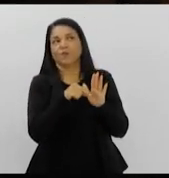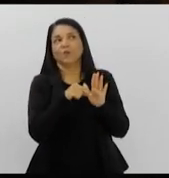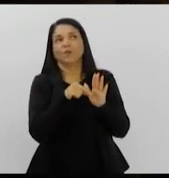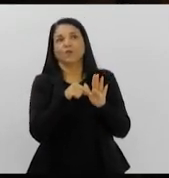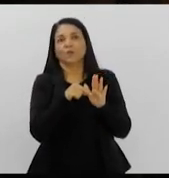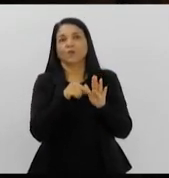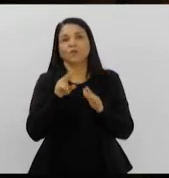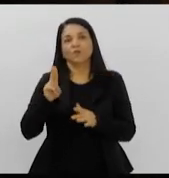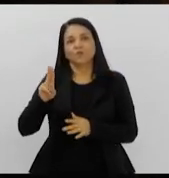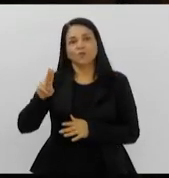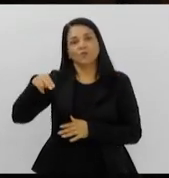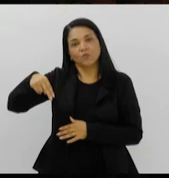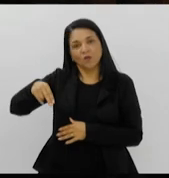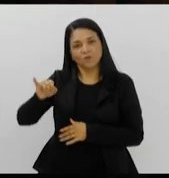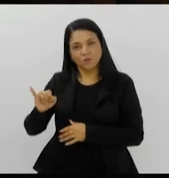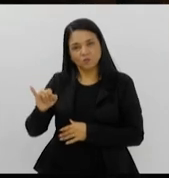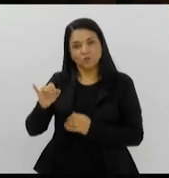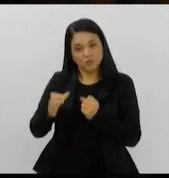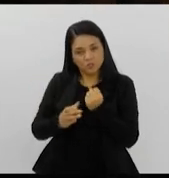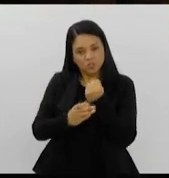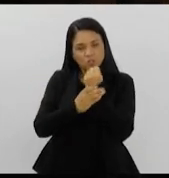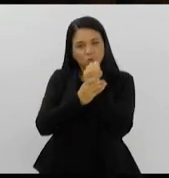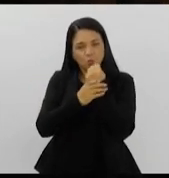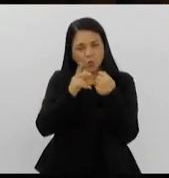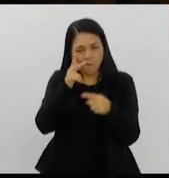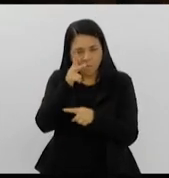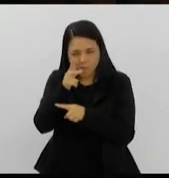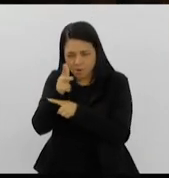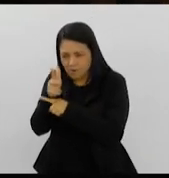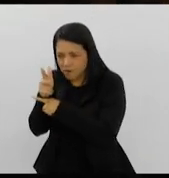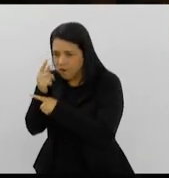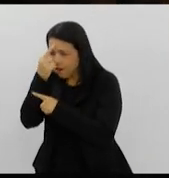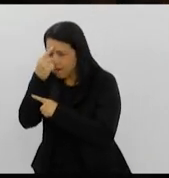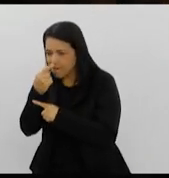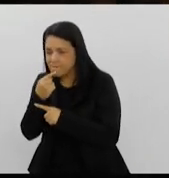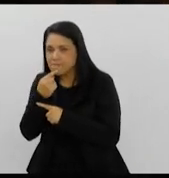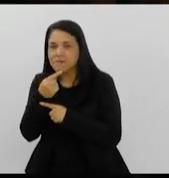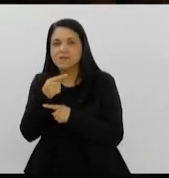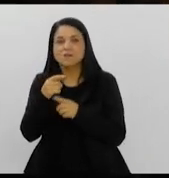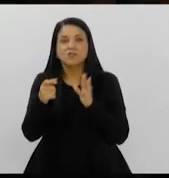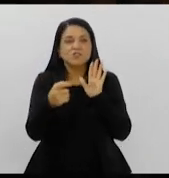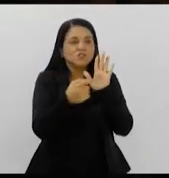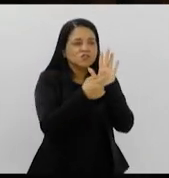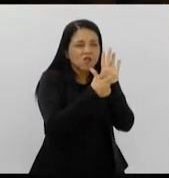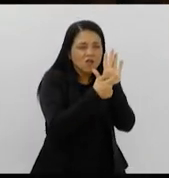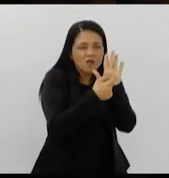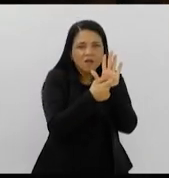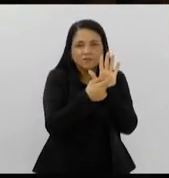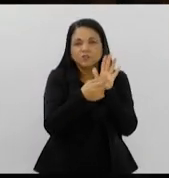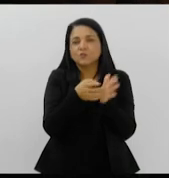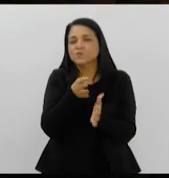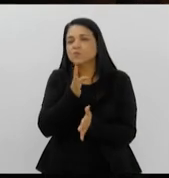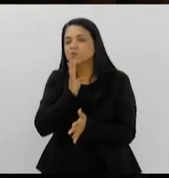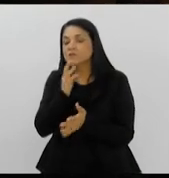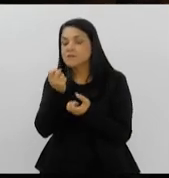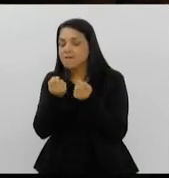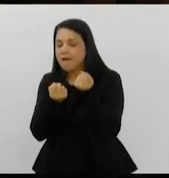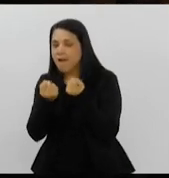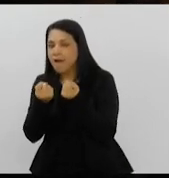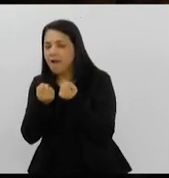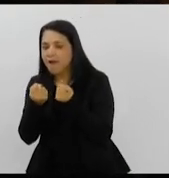Nova Iguaçu segura, monitorado, com reconhecimento facial, um software que vai reconhecer o veículo que